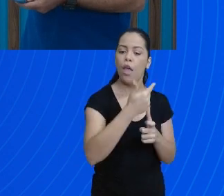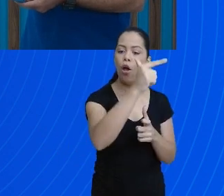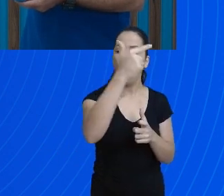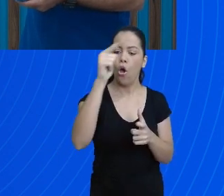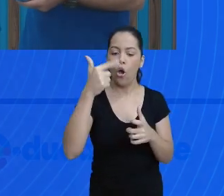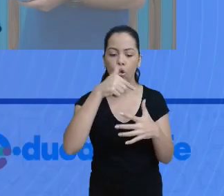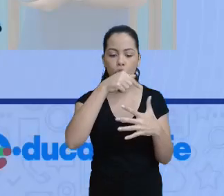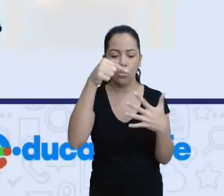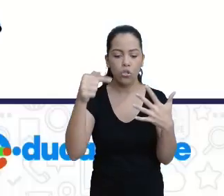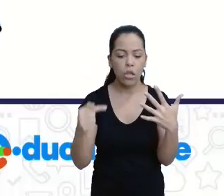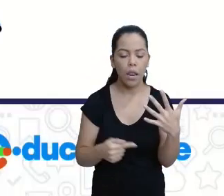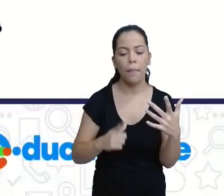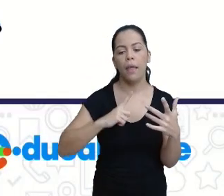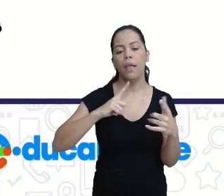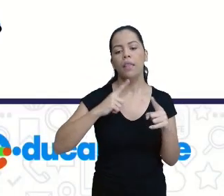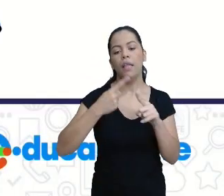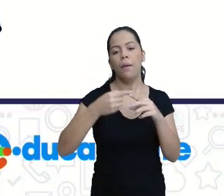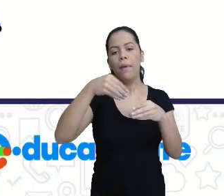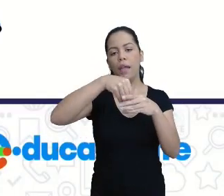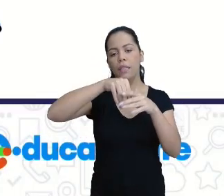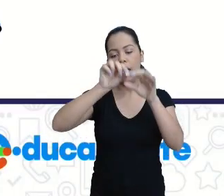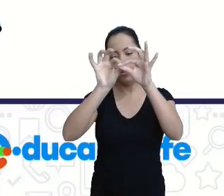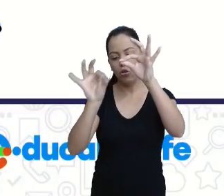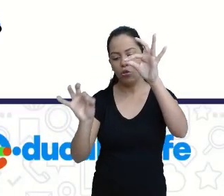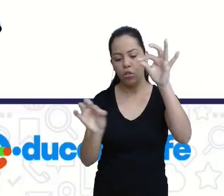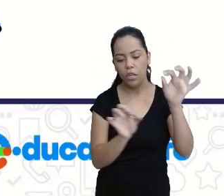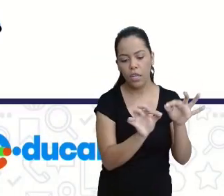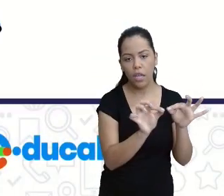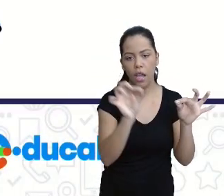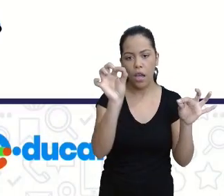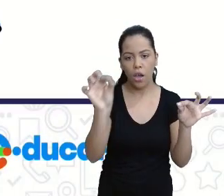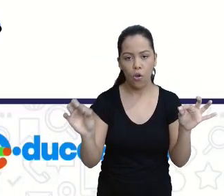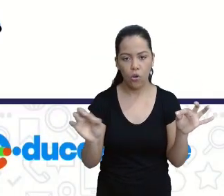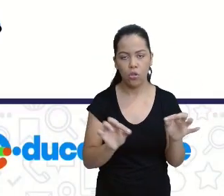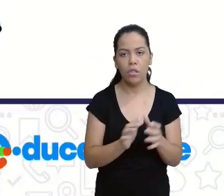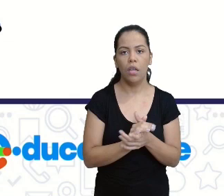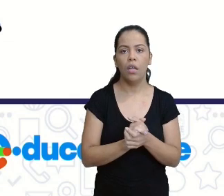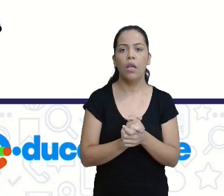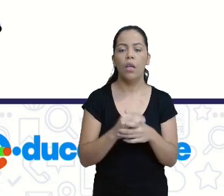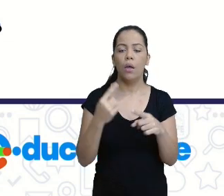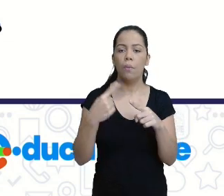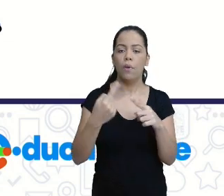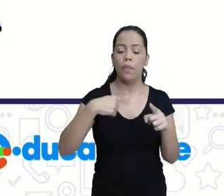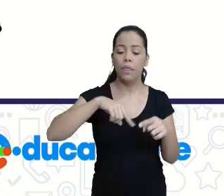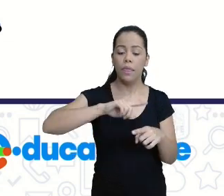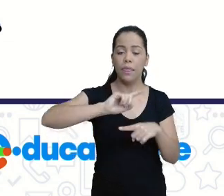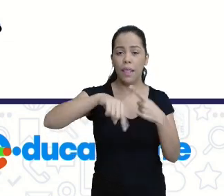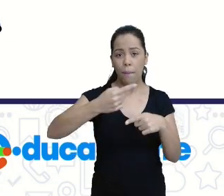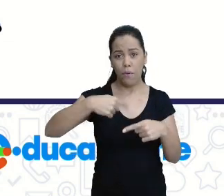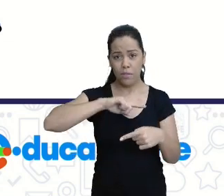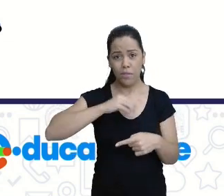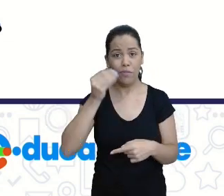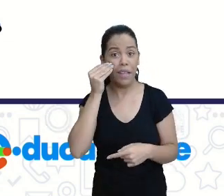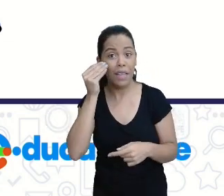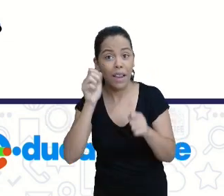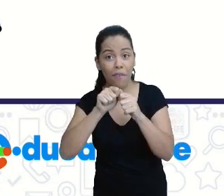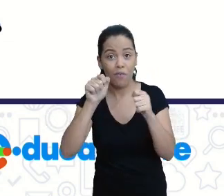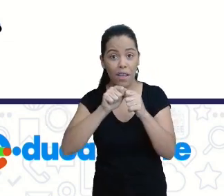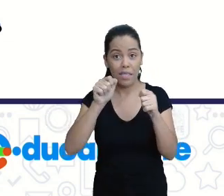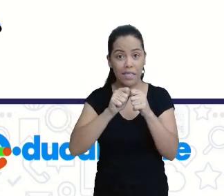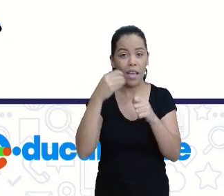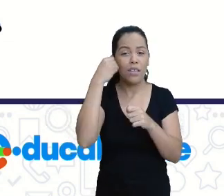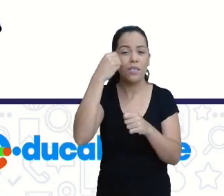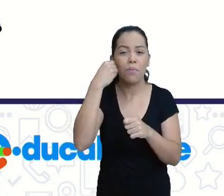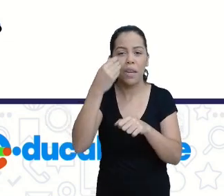colocando, por exemplo, em cores diferentes, porque daqui a pouco a gente vai tentar fazer uma experiência prática. Vou sugerir uma experiência prática para